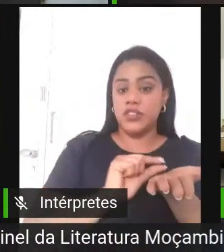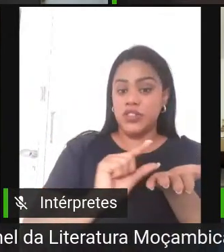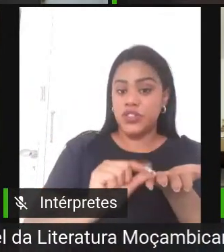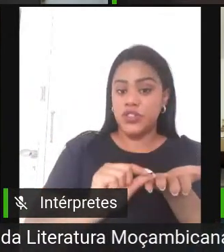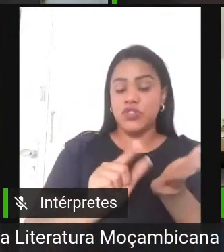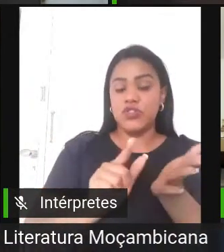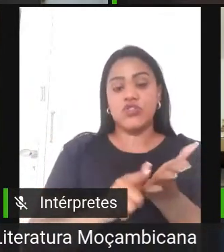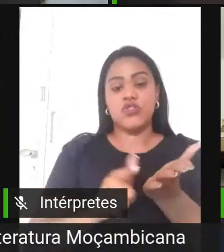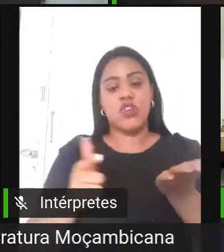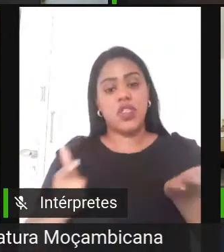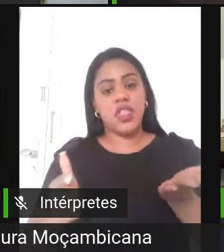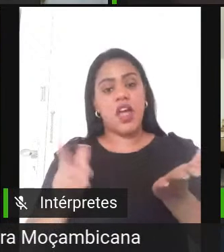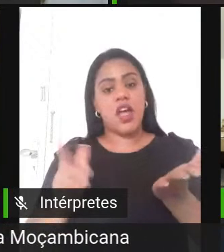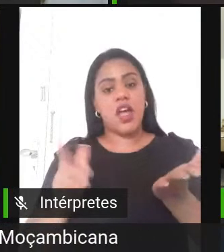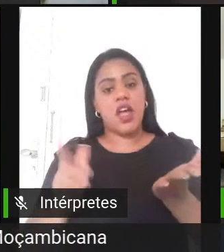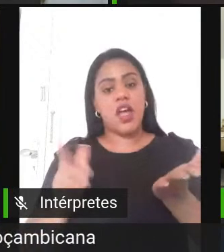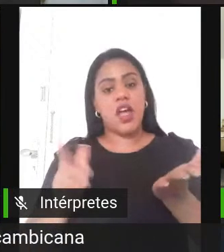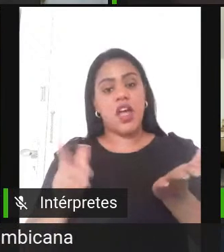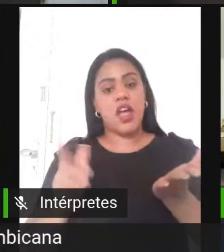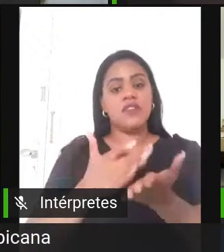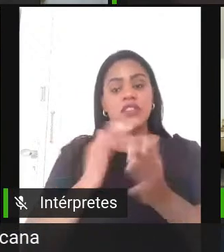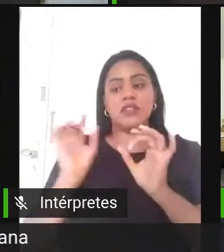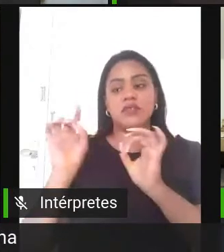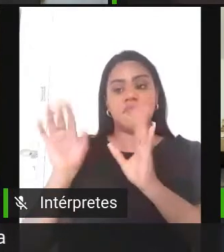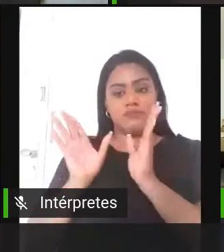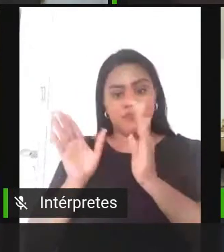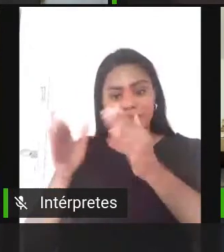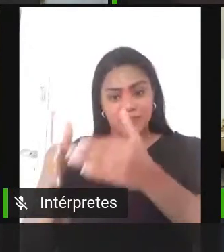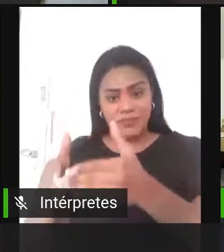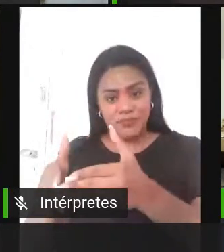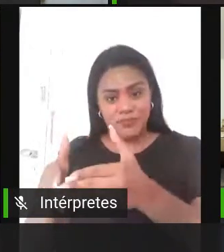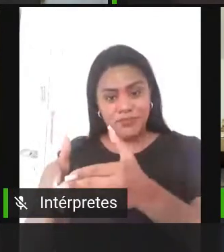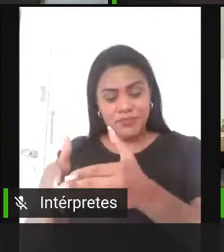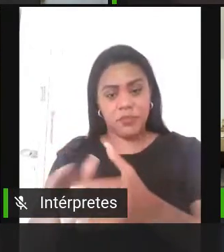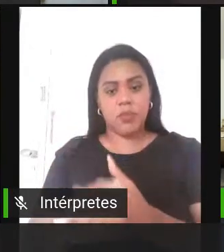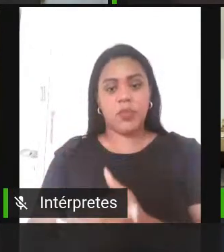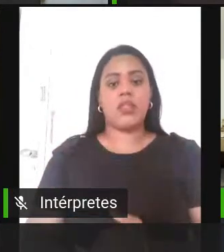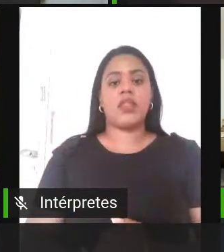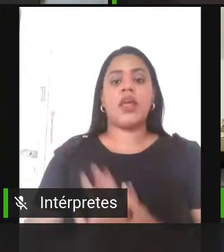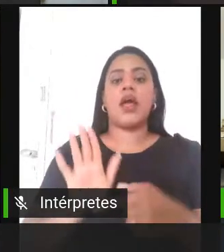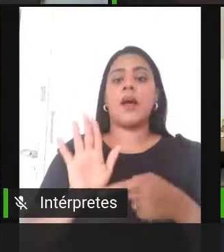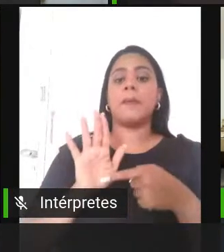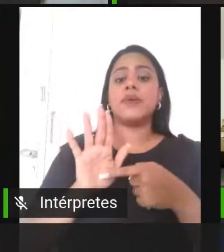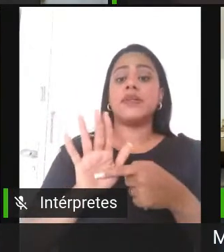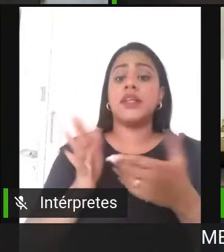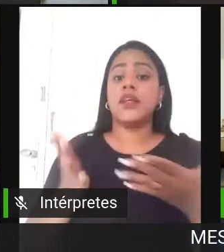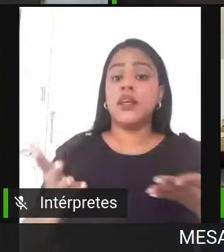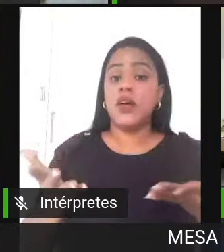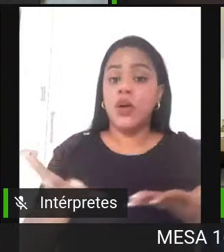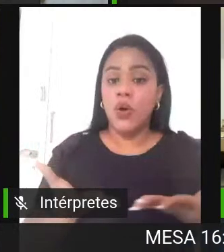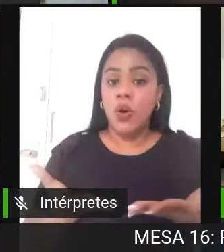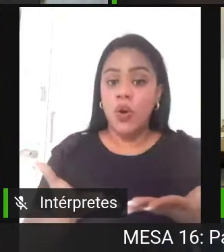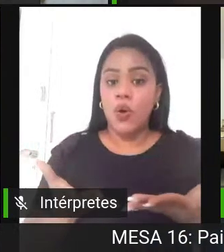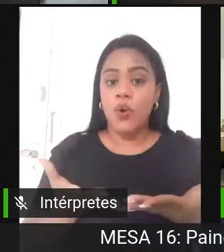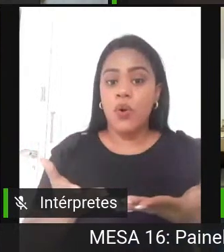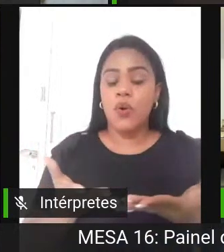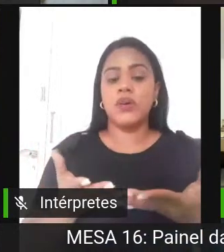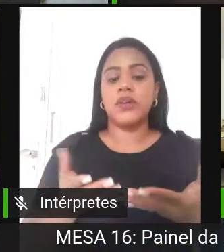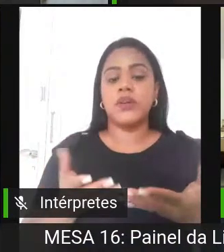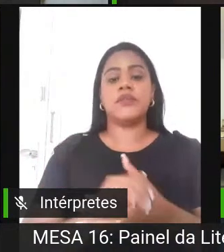especialidade. Este é o nosso. Apresentei agora, acabei de apresentar o co-moderador, que é o José dos